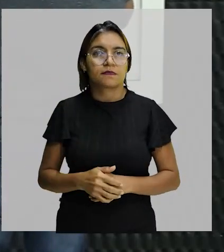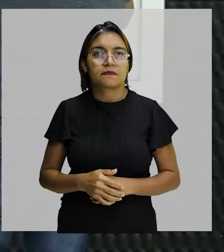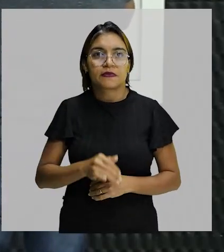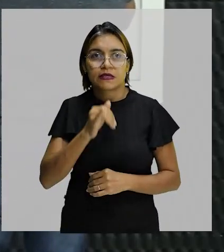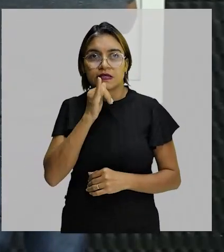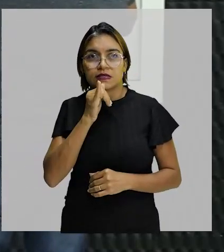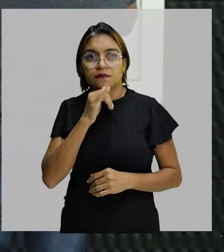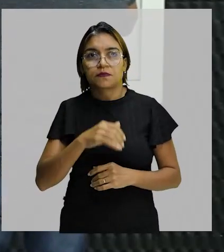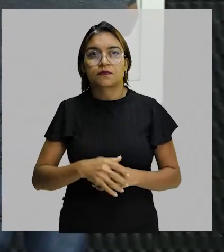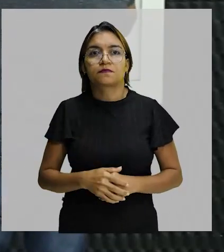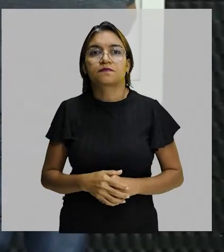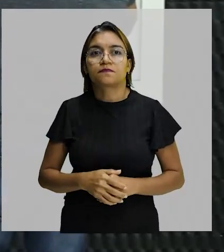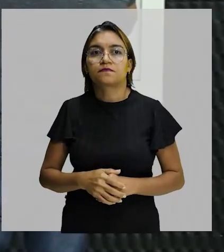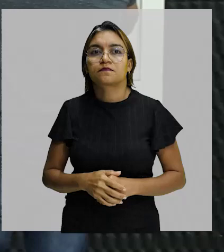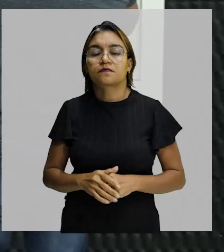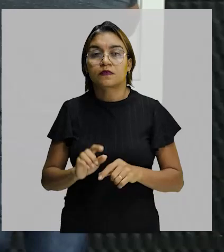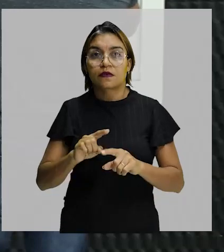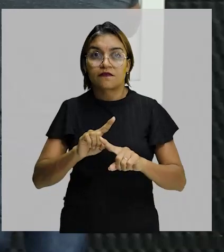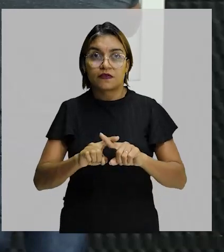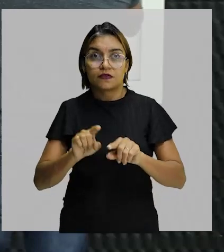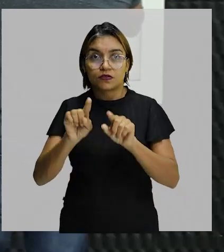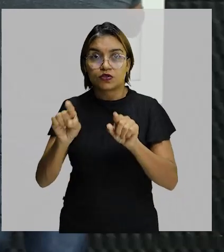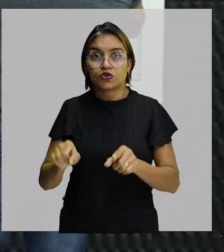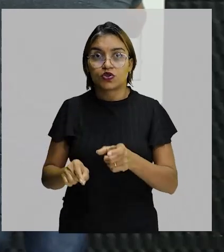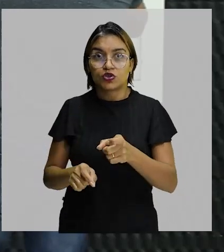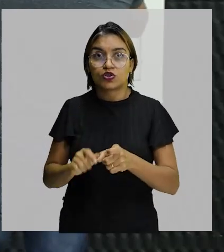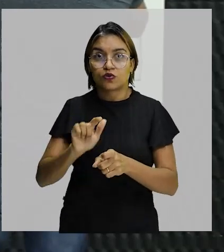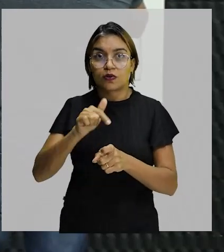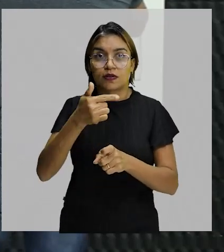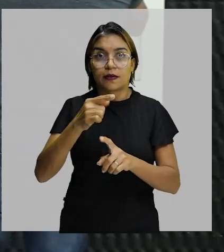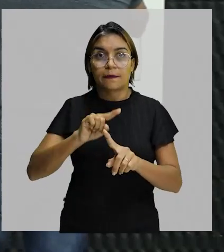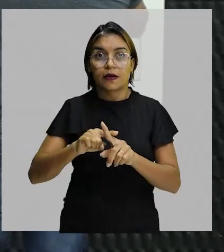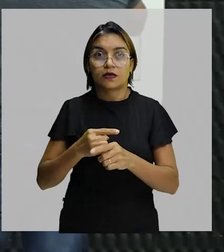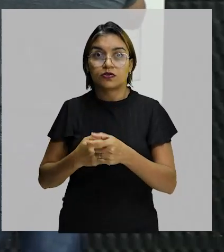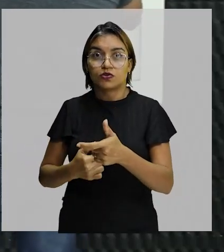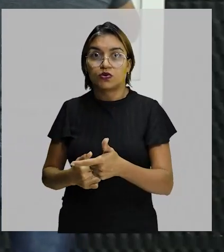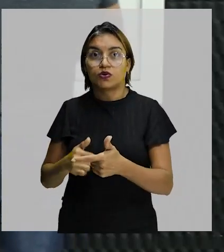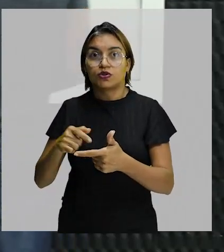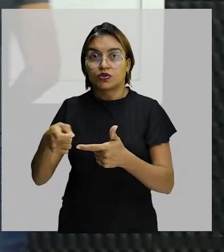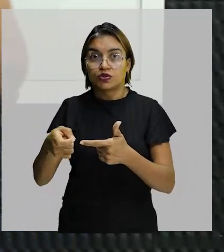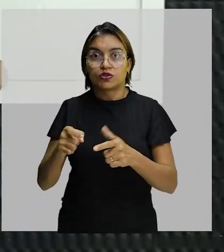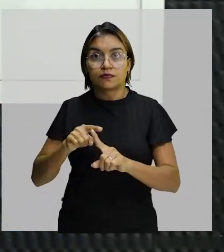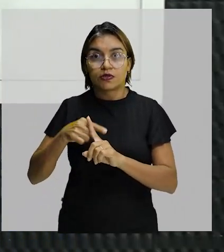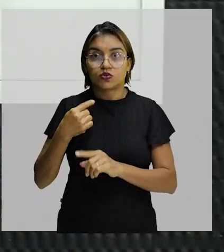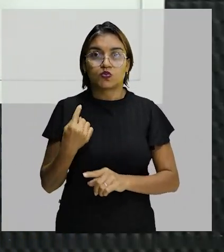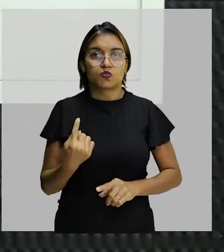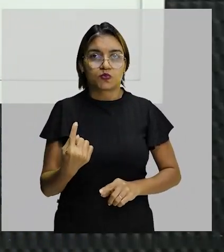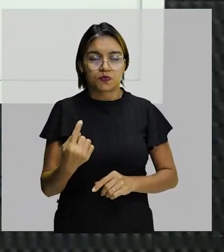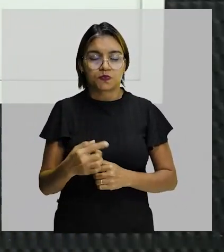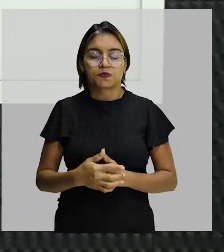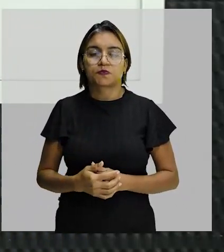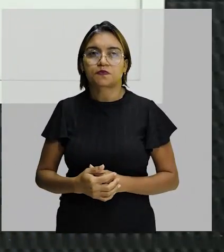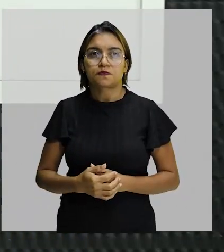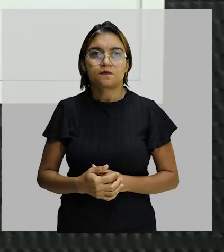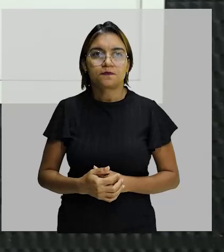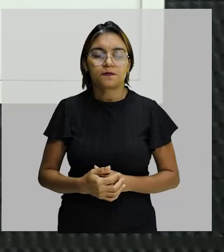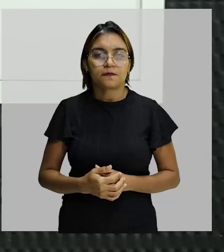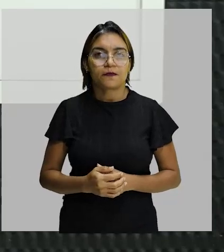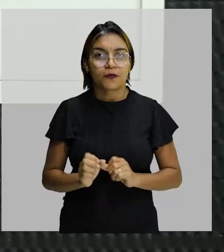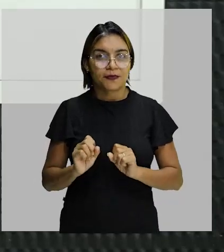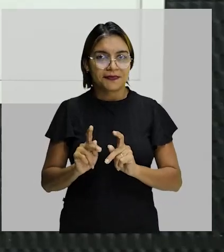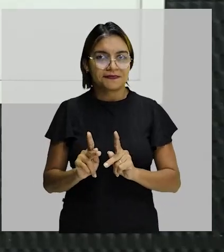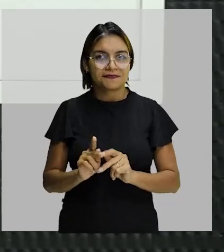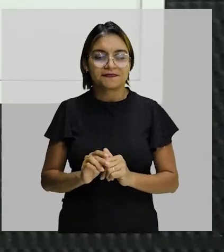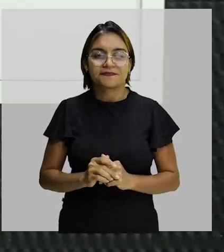quadrado mais 2x mais 1. Certo?